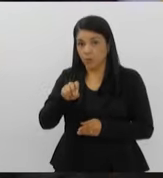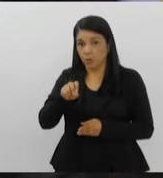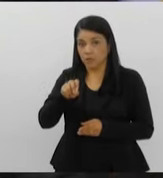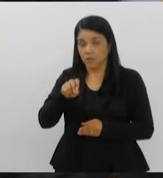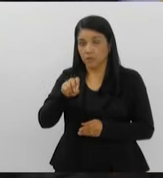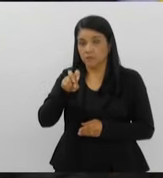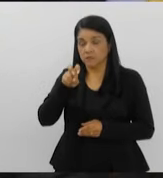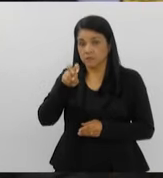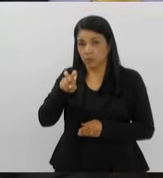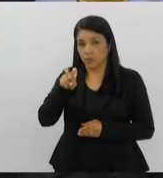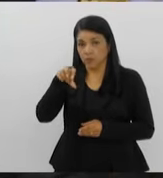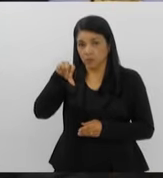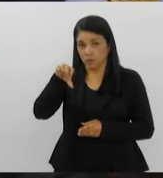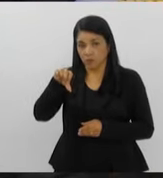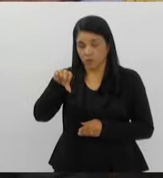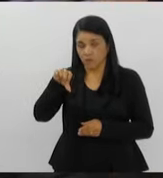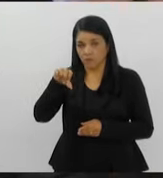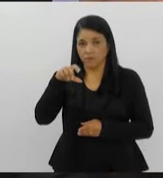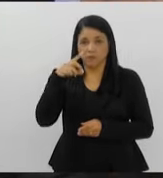59 deputados